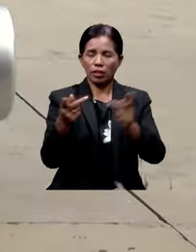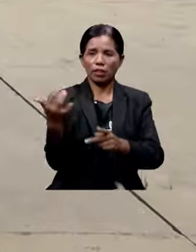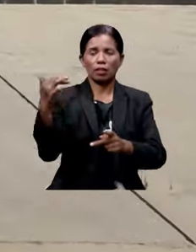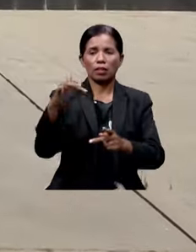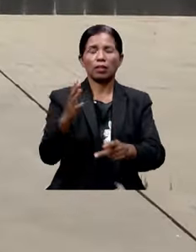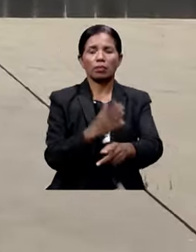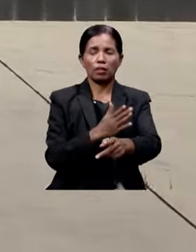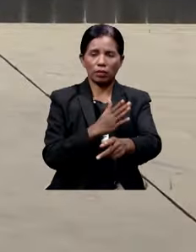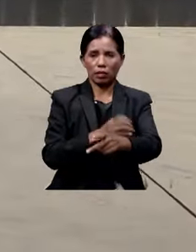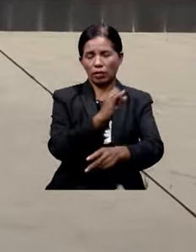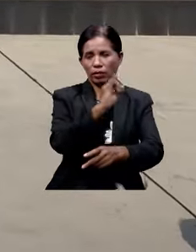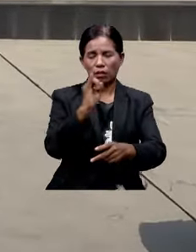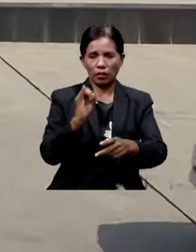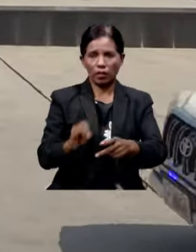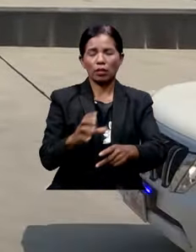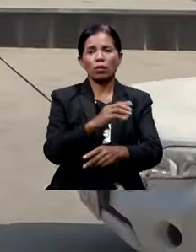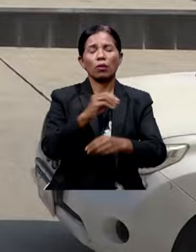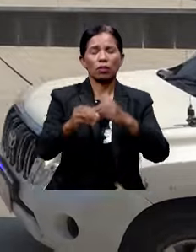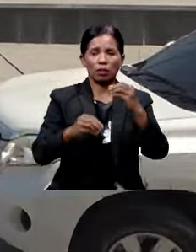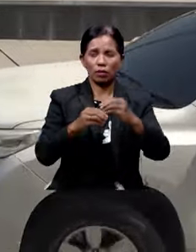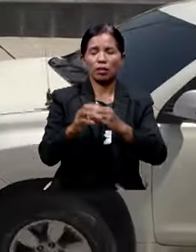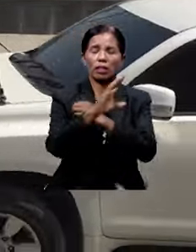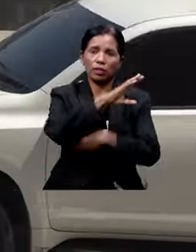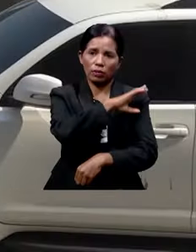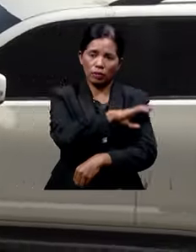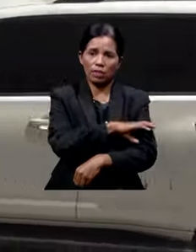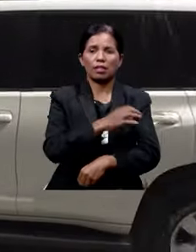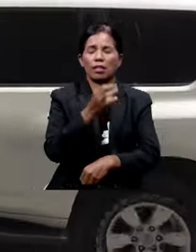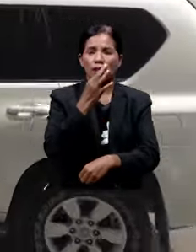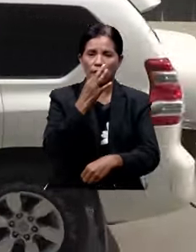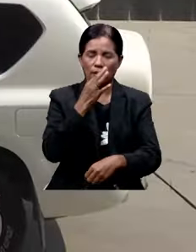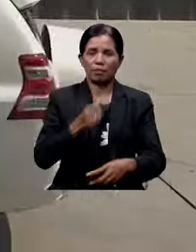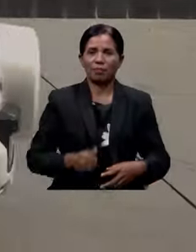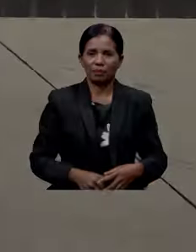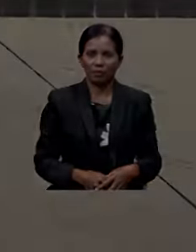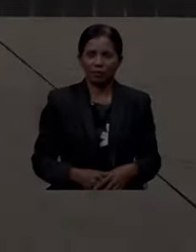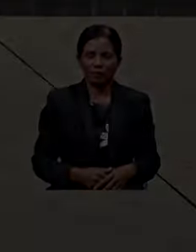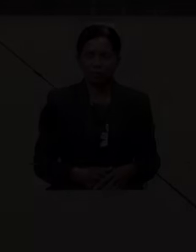promoção e investimento, hidrocarbono, no segurança Ihan. Celina Lopes, Agostinho da Costa, Yemen.